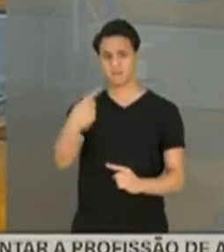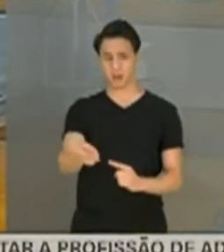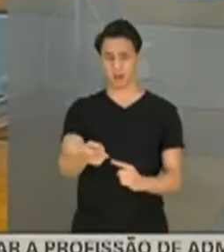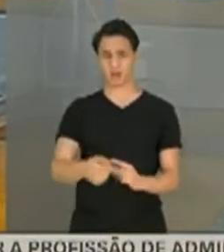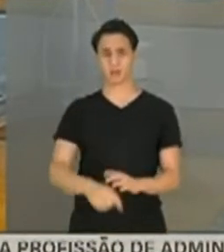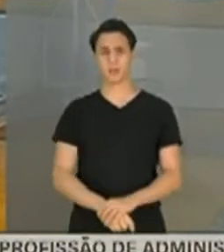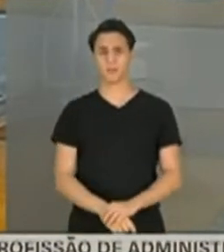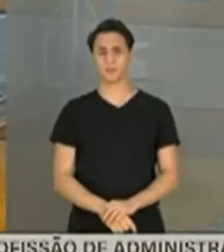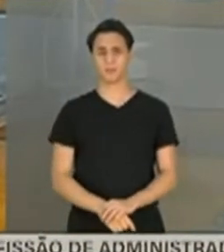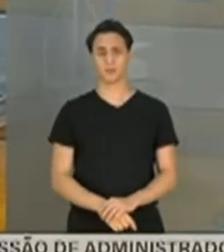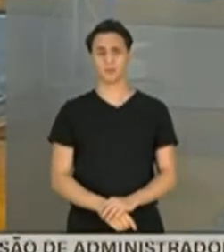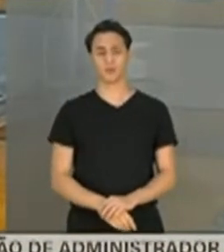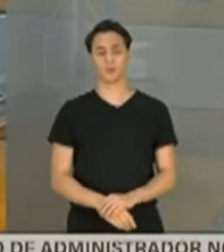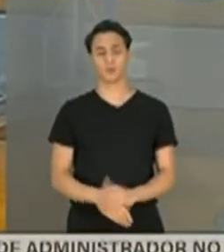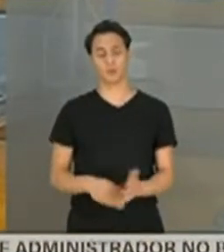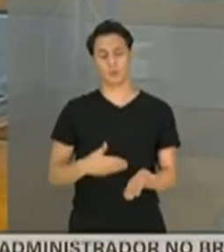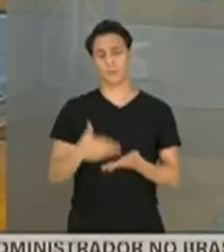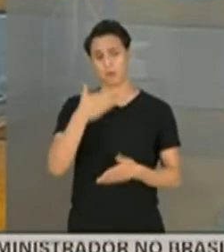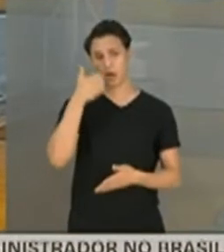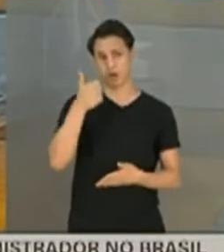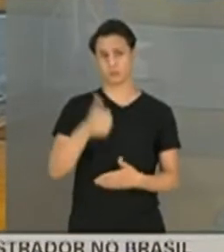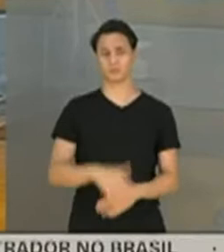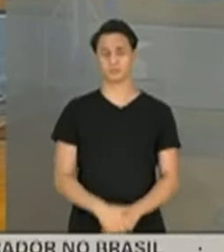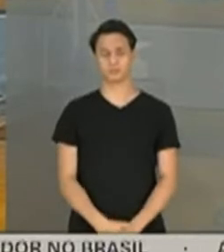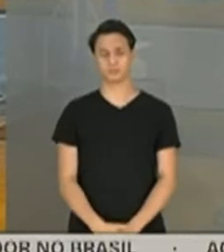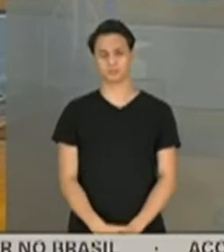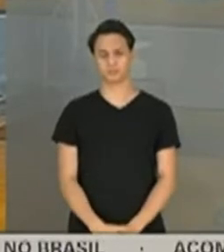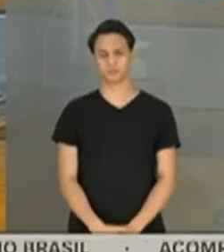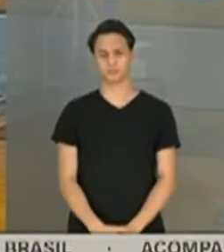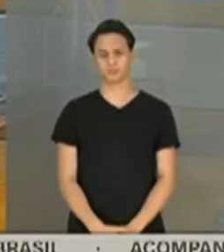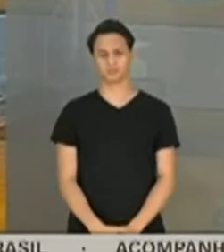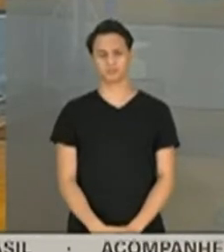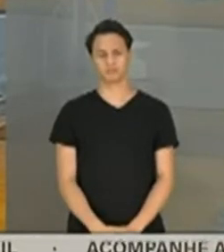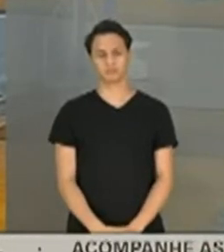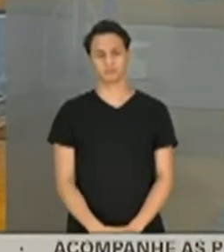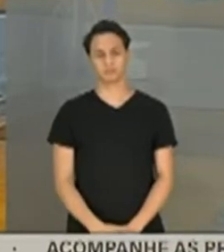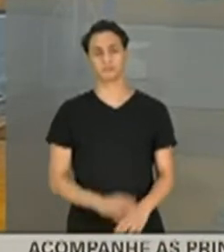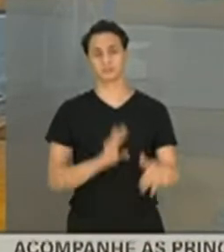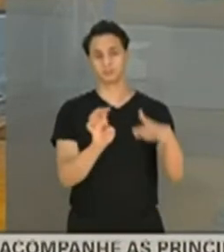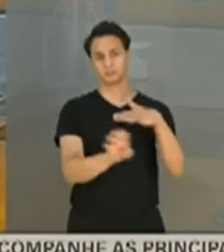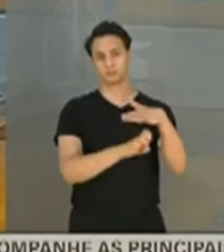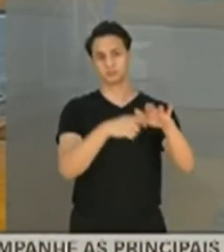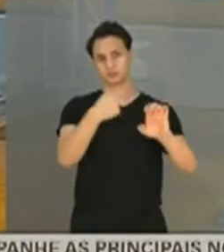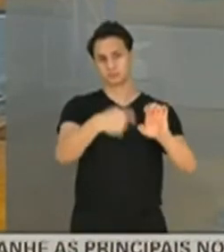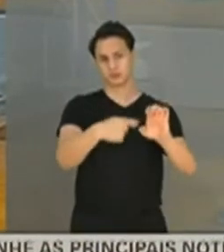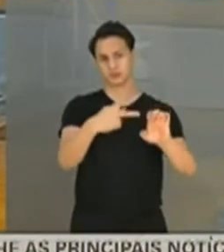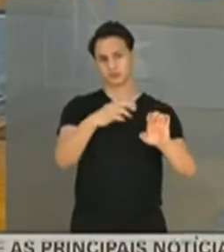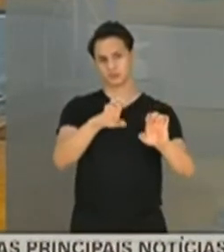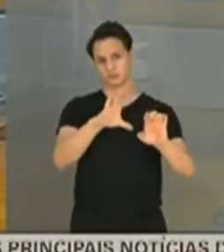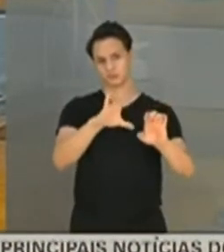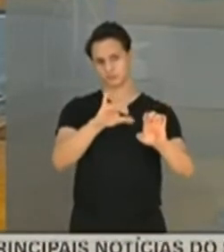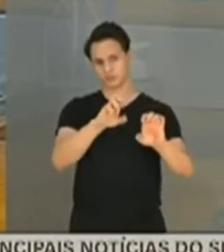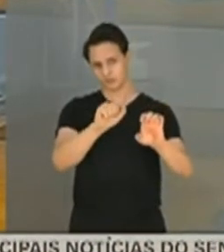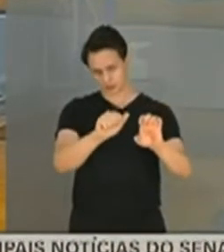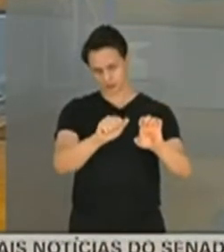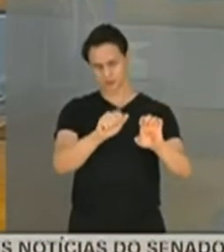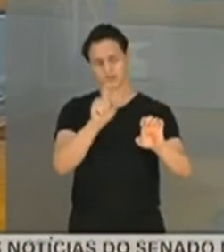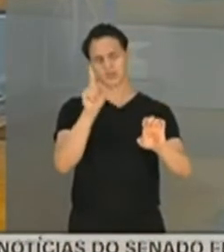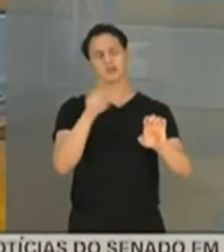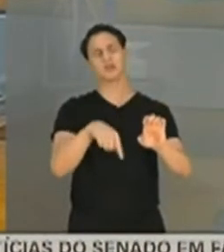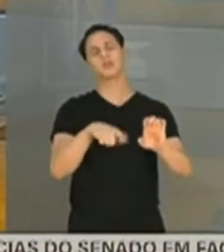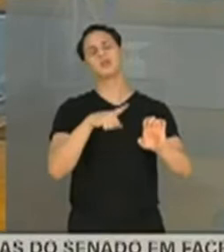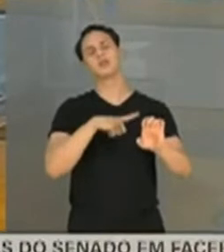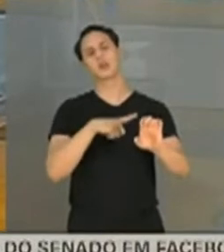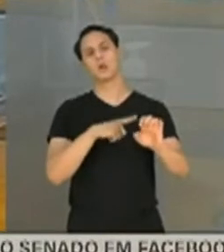forma melhor do que começou. A Precisa, senhor Marcos Tolentino, tem um histórico preocupante,